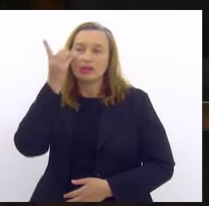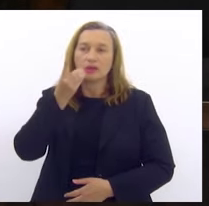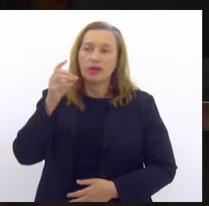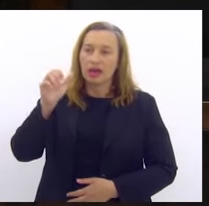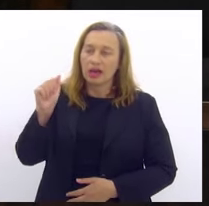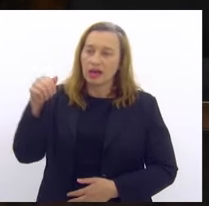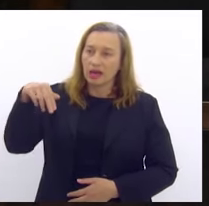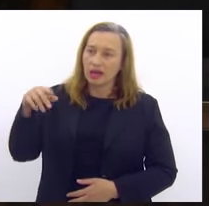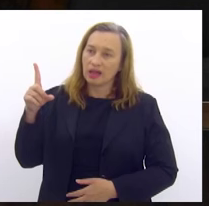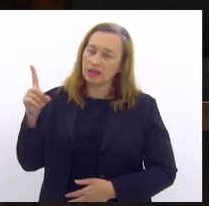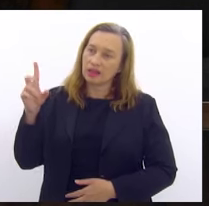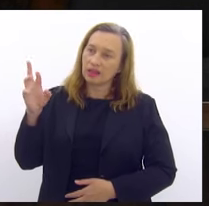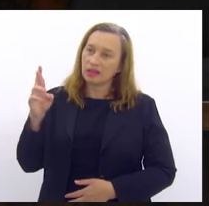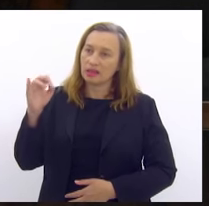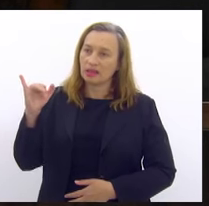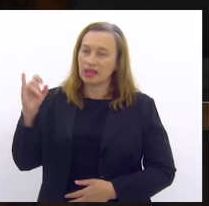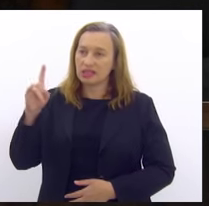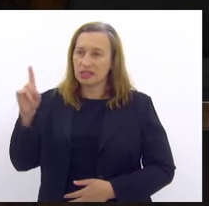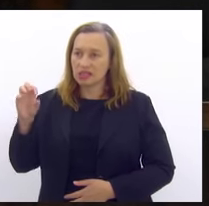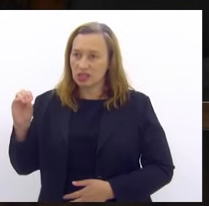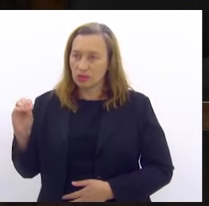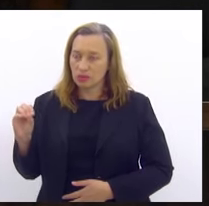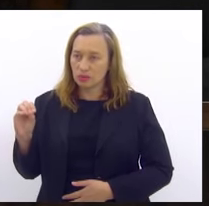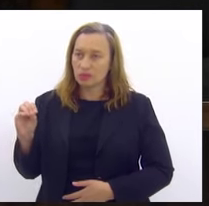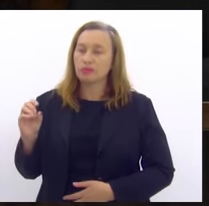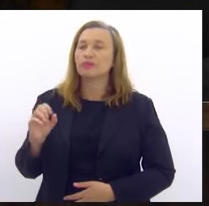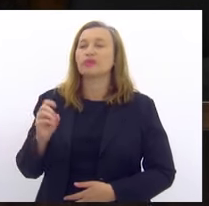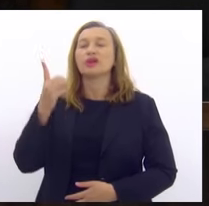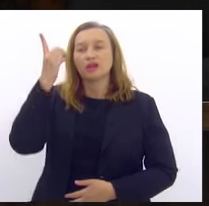Deputado Andrezinho Siciliano.